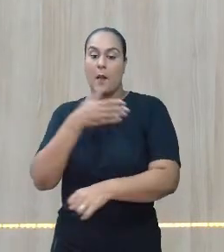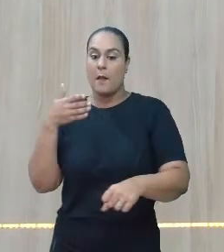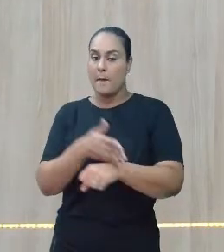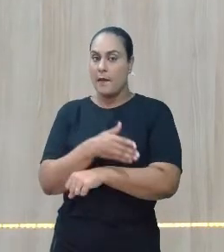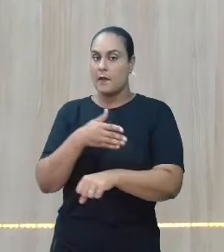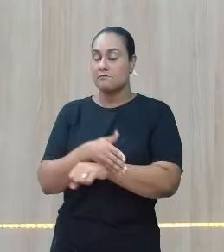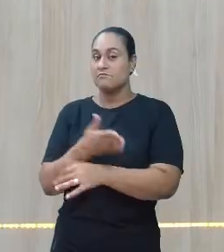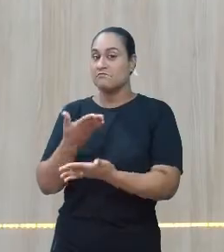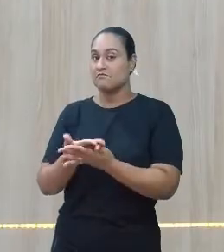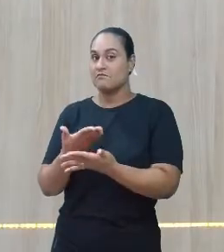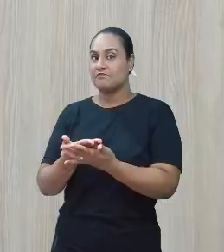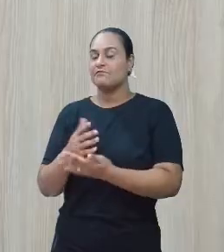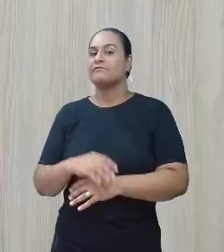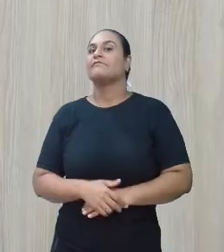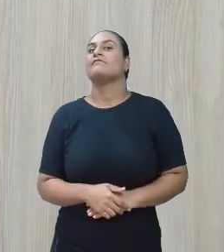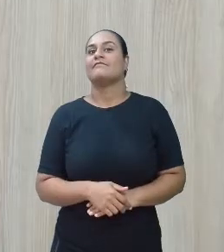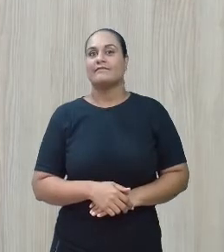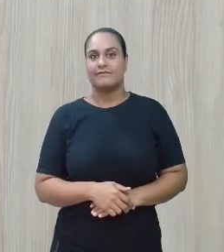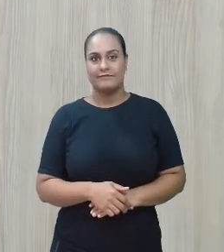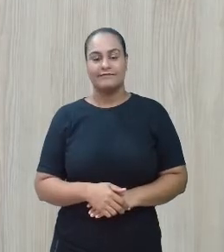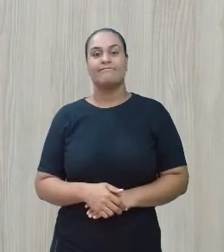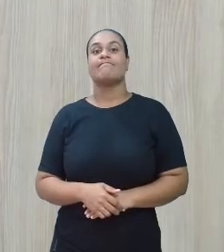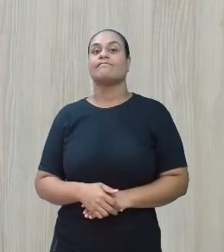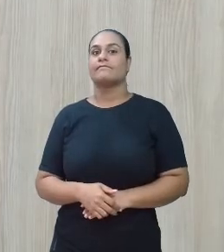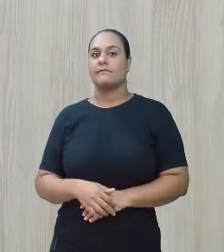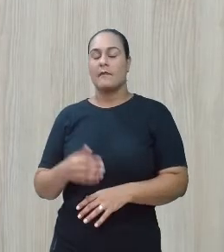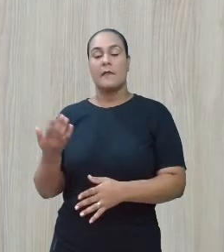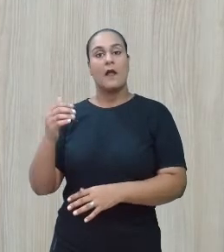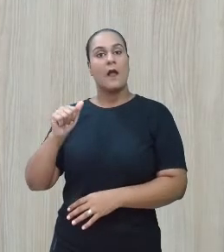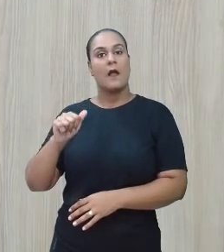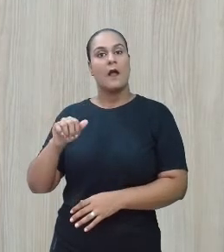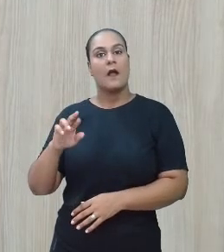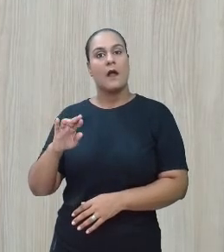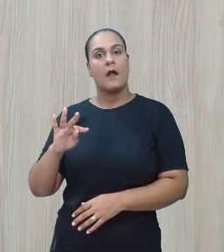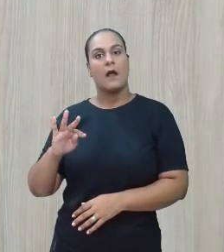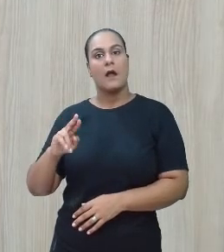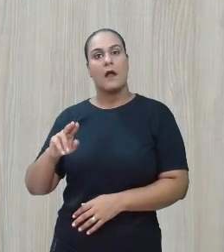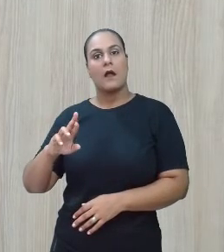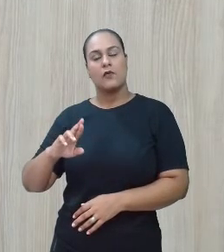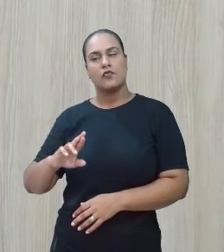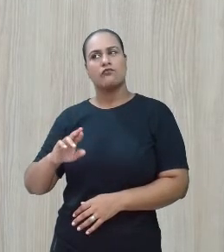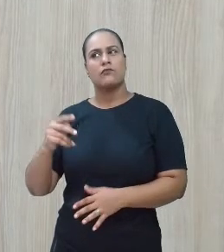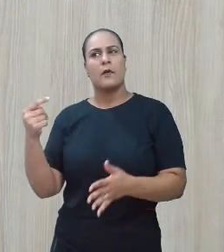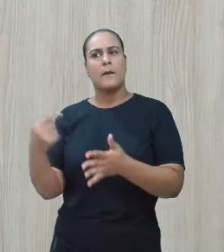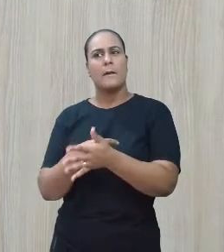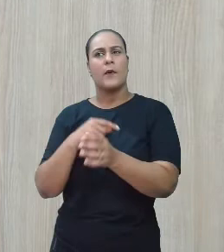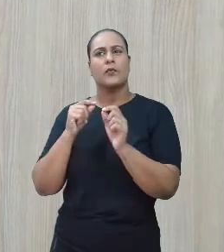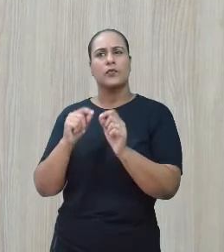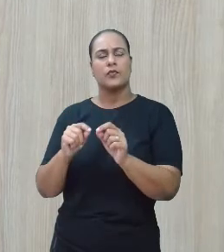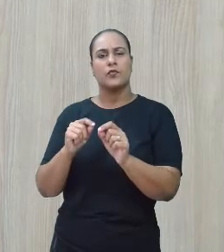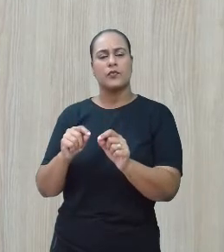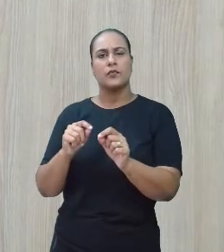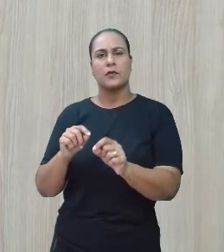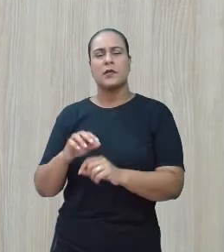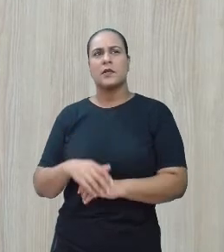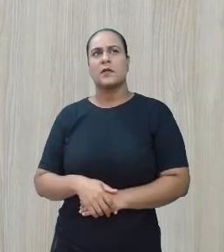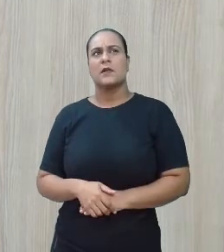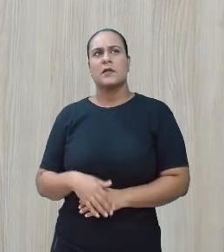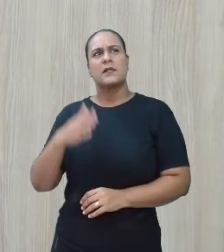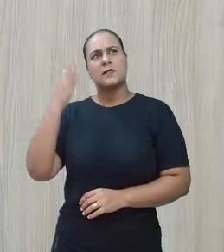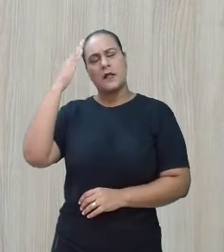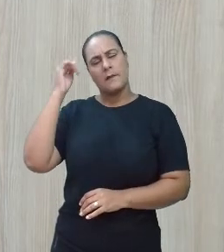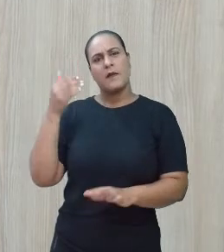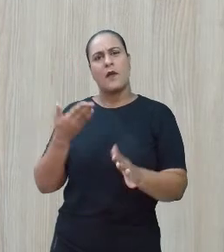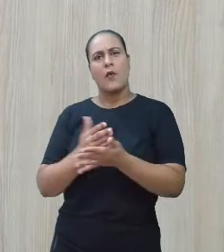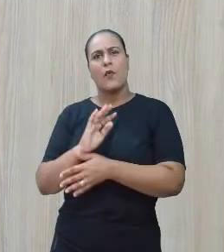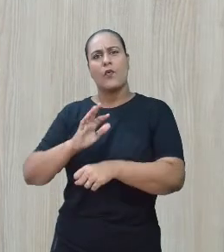alunos. Fala aí para a gente. Aqui está uma comunicação boa. Arthur perguntou, na hora que tu falasse nas doenças, assim, ele falou se alguma... Professora, sabia que algumas